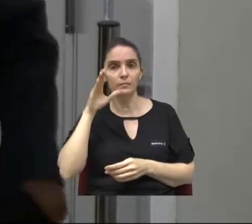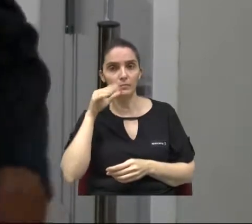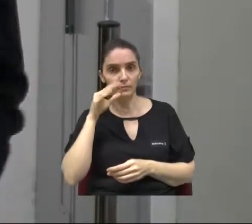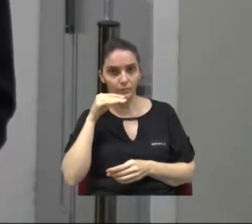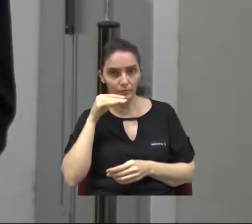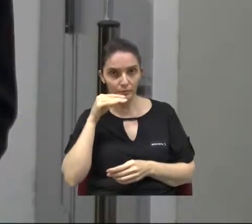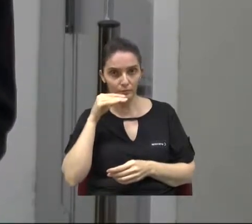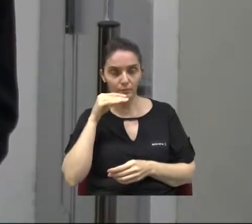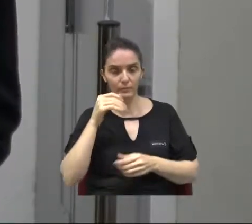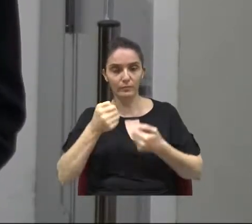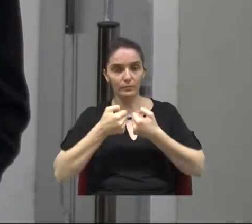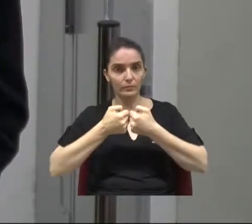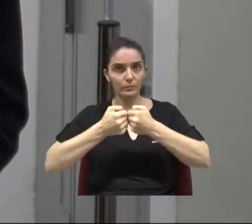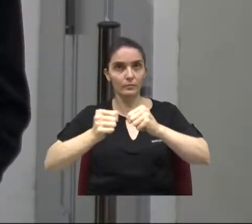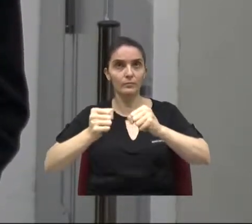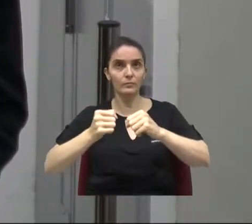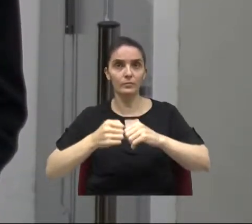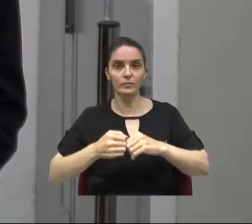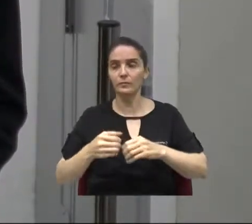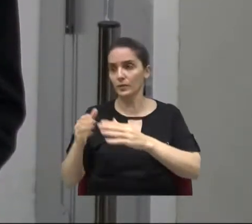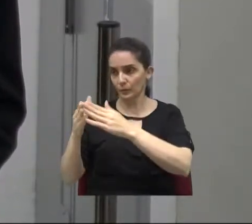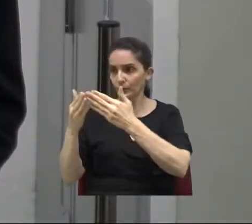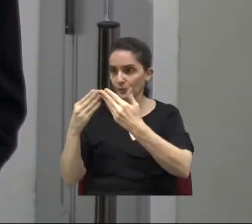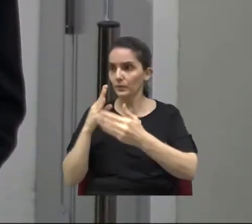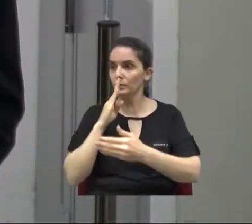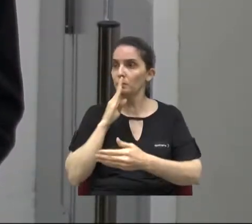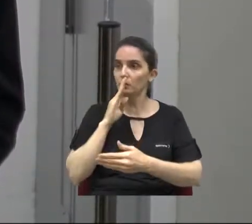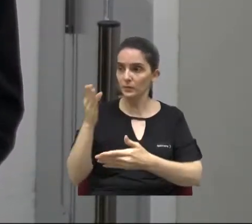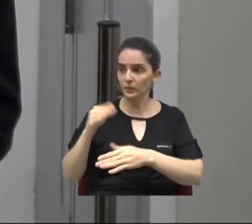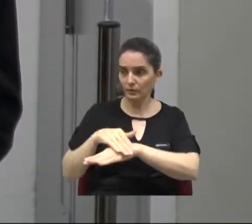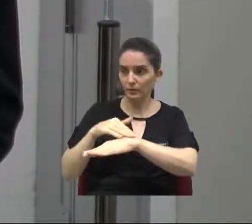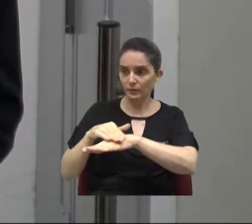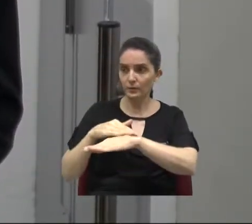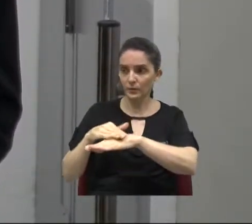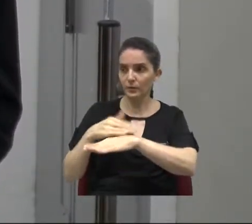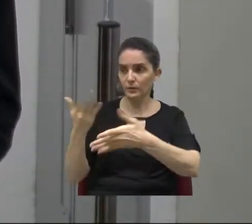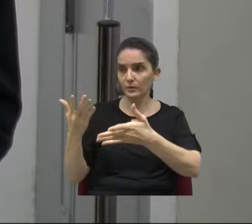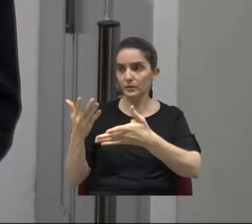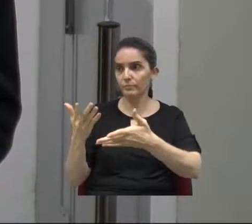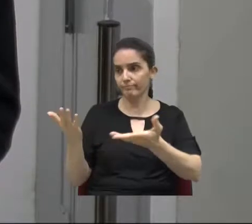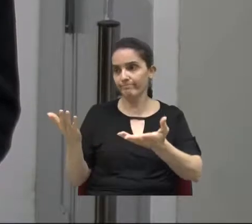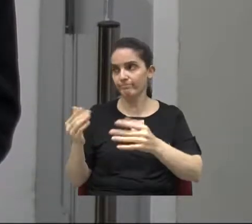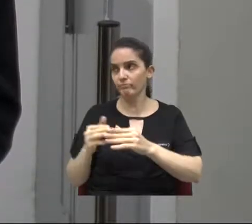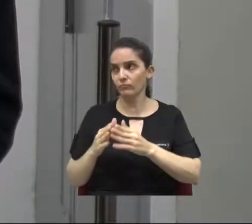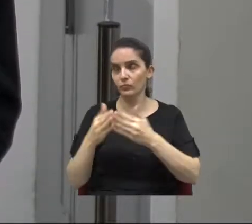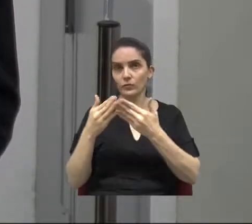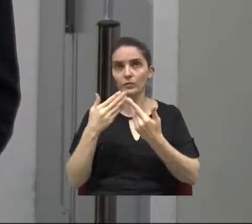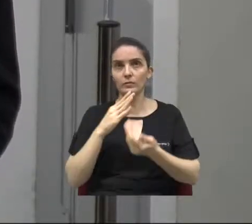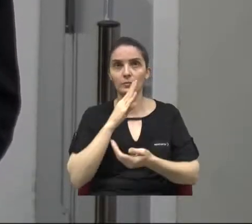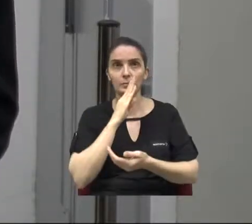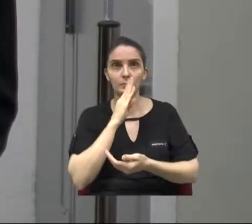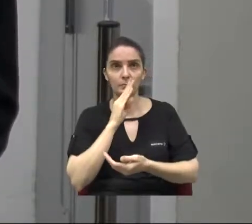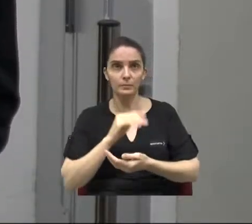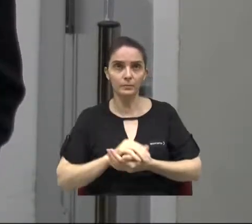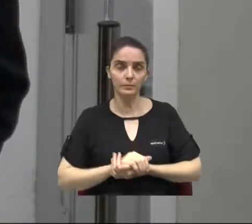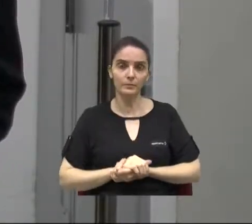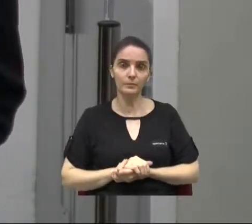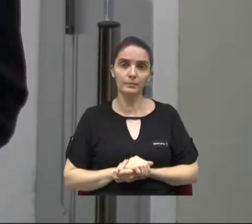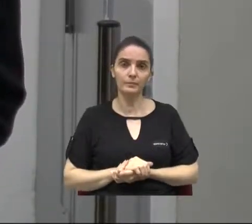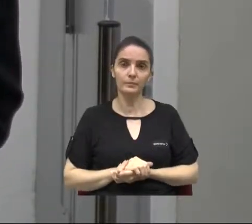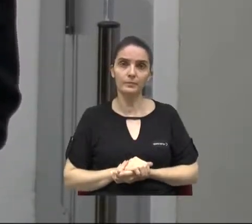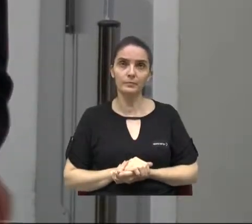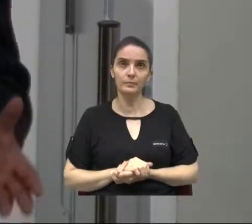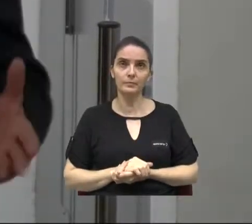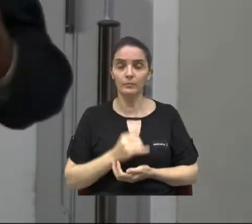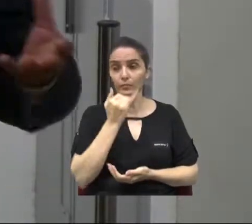coletivo, por favor, silêncio que atrapalha conversando, a gente perde a concentração da fala quando está falando.